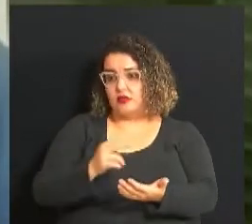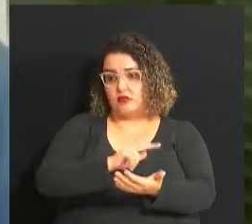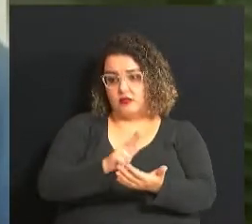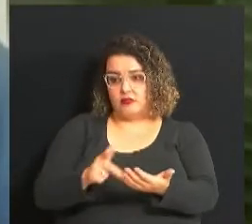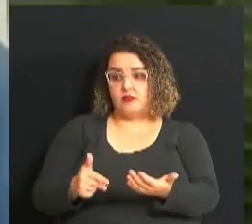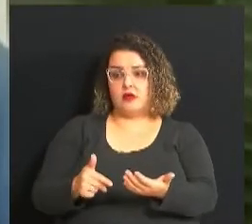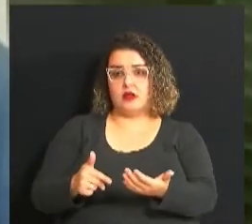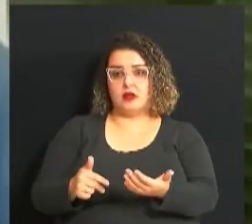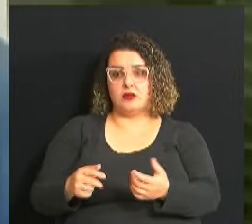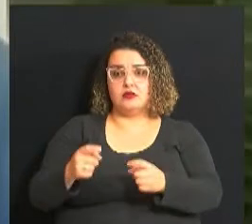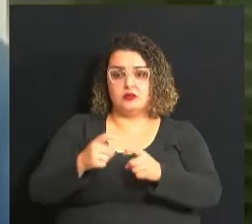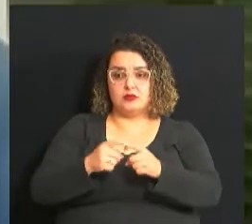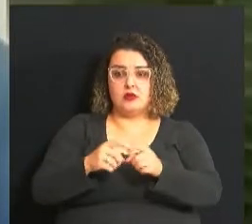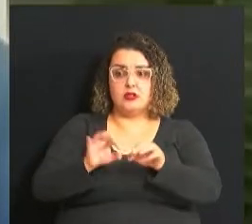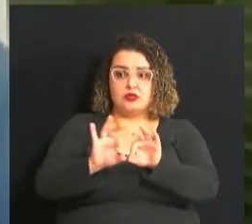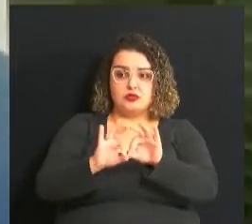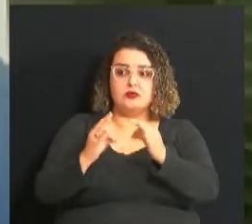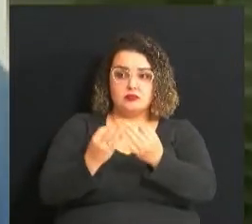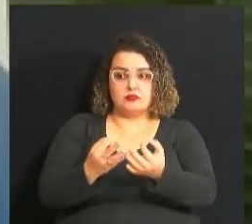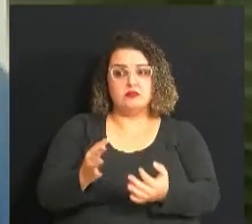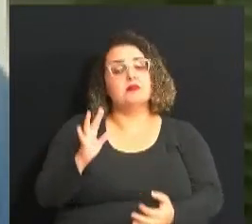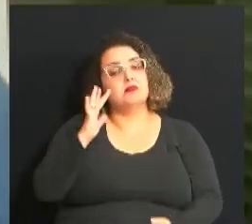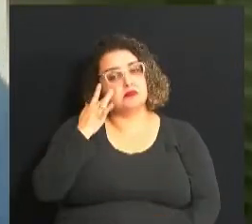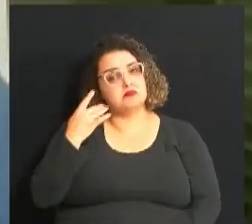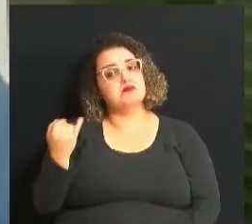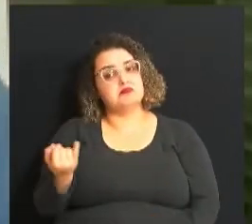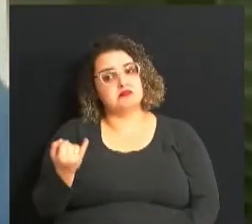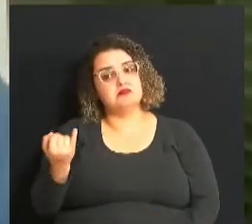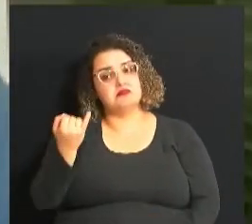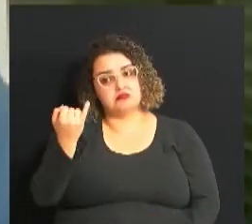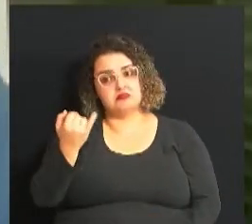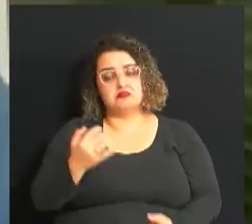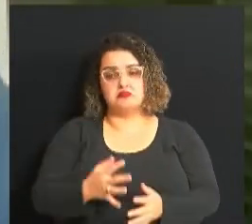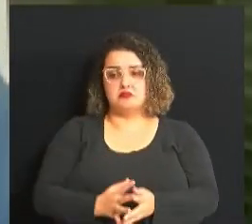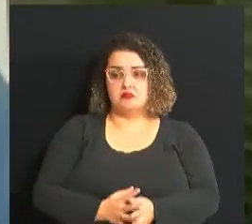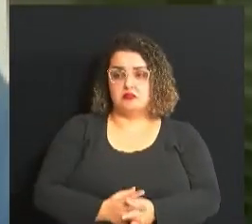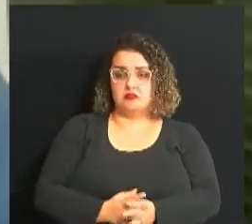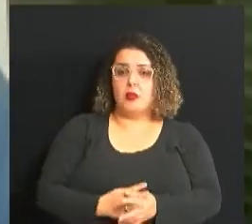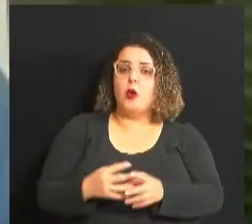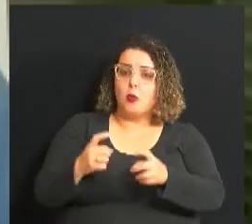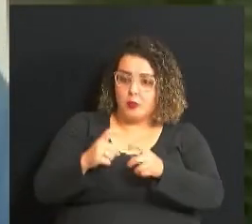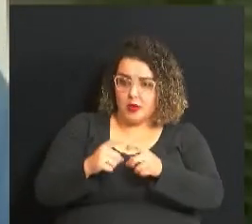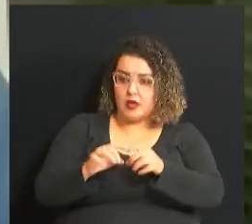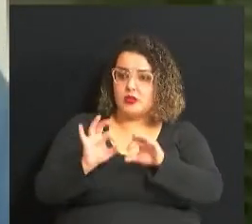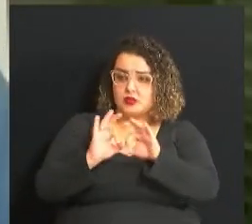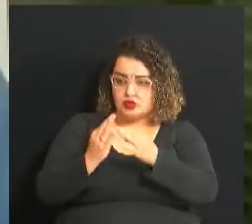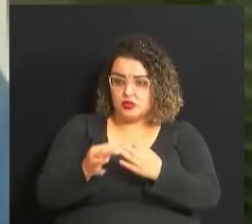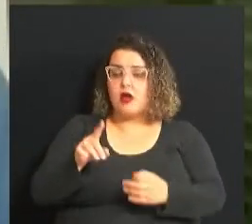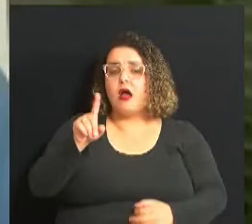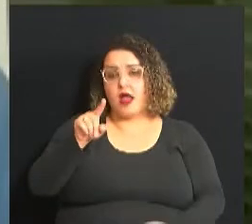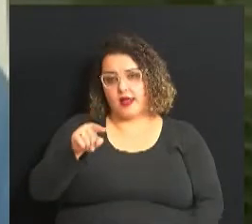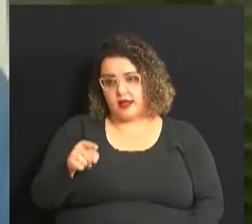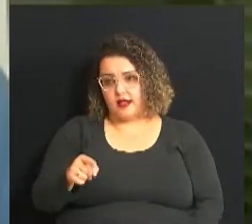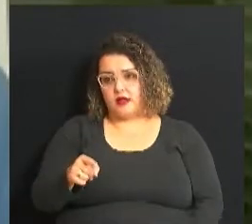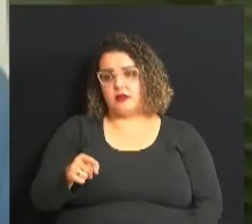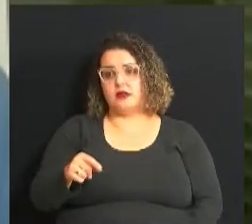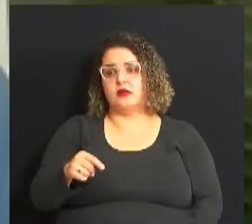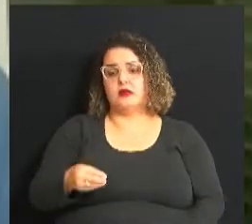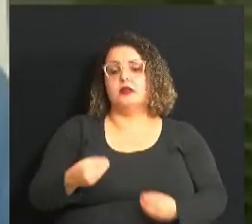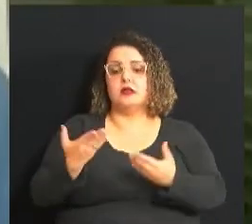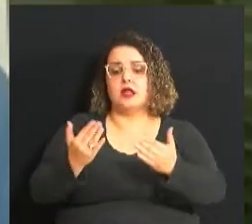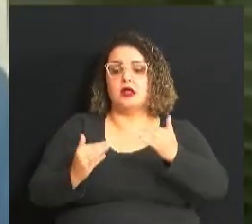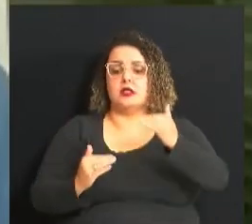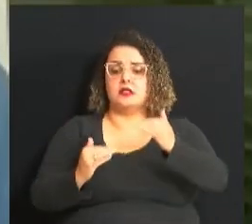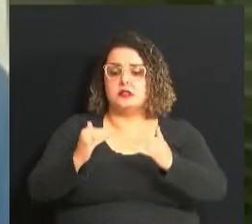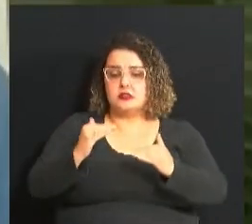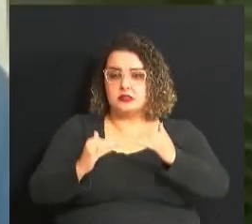de família. Eu acho isso fundamental. Eu acho que o médico de família é ele que pode dar esse equilíbrio, é ele que pode